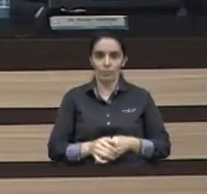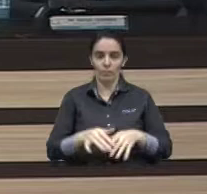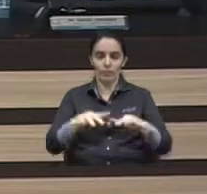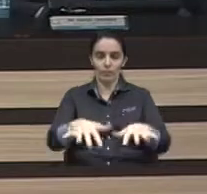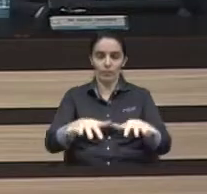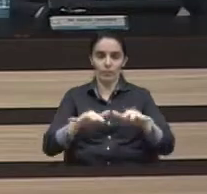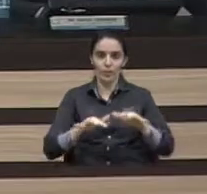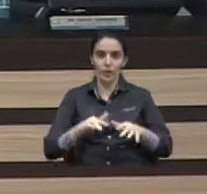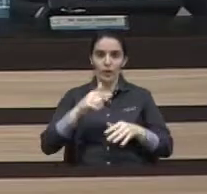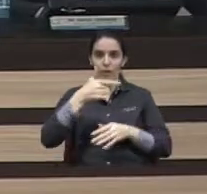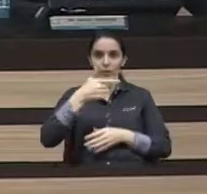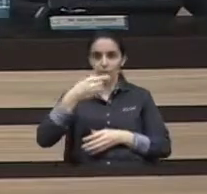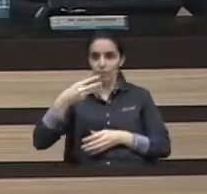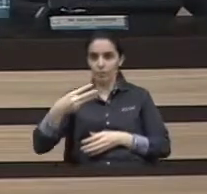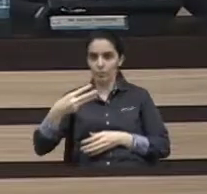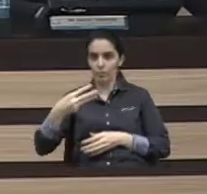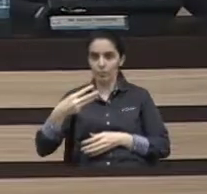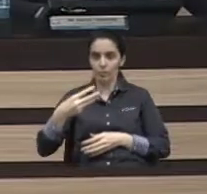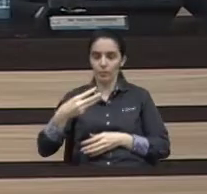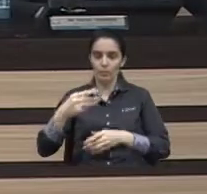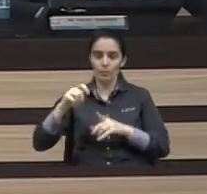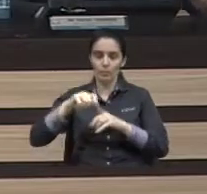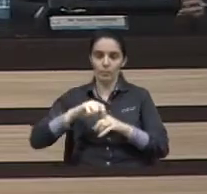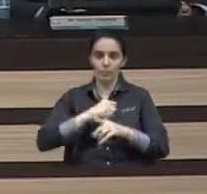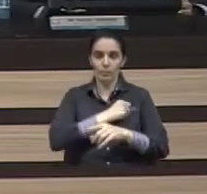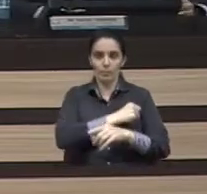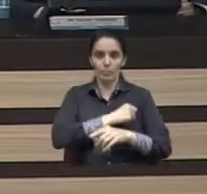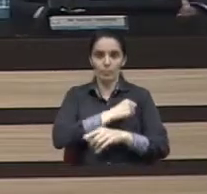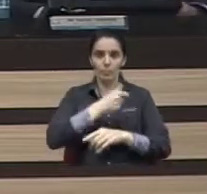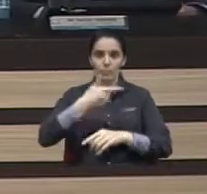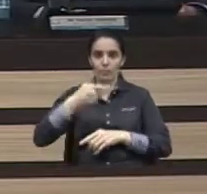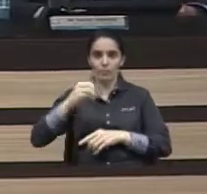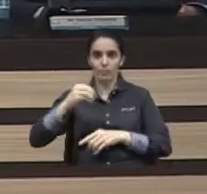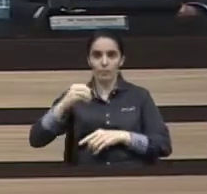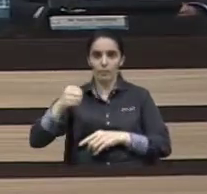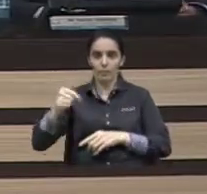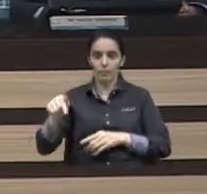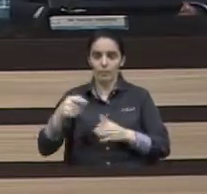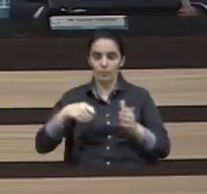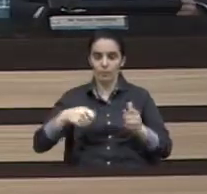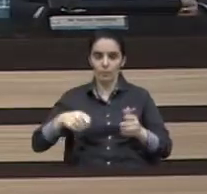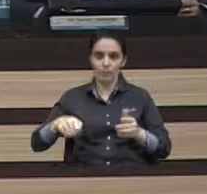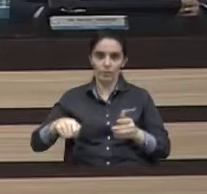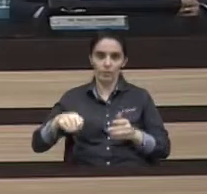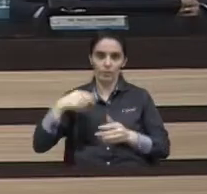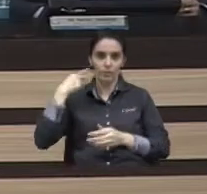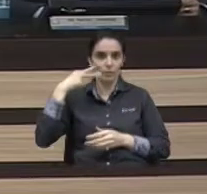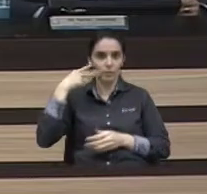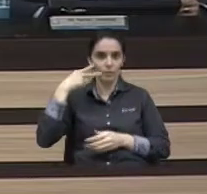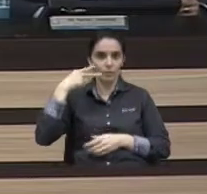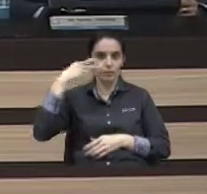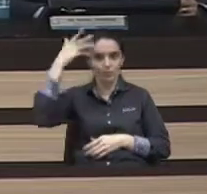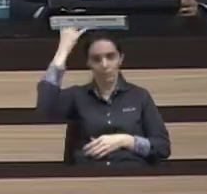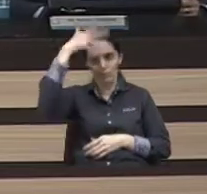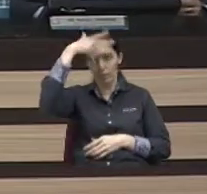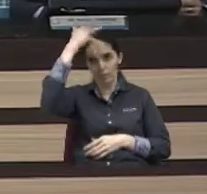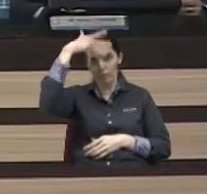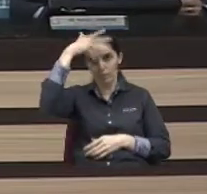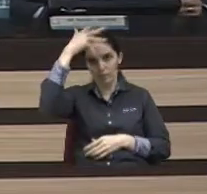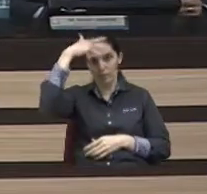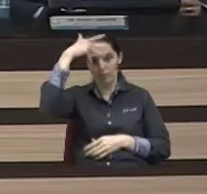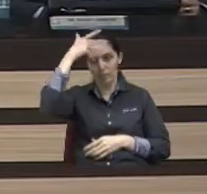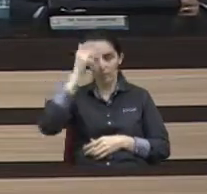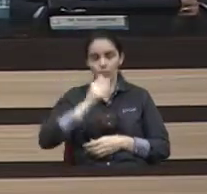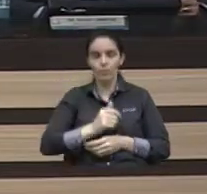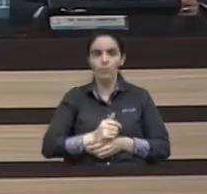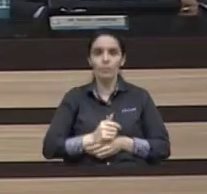vereador Vitório Bortolão, aos 23 dias do mês de agosto de 2017, assinado pelos vereadores Érica Cristina Tanque Moya,